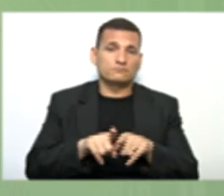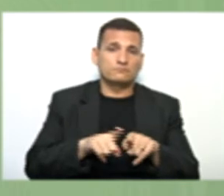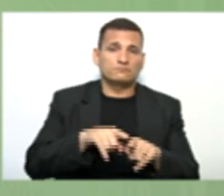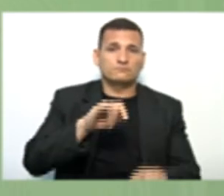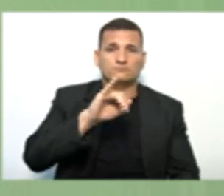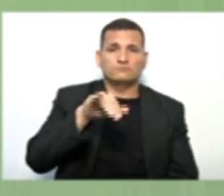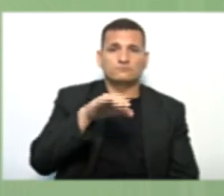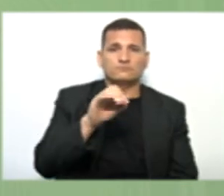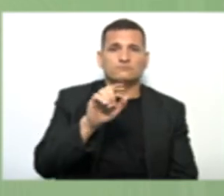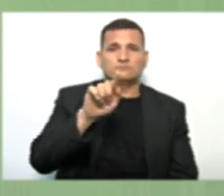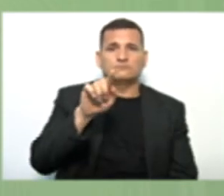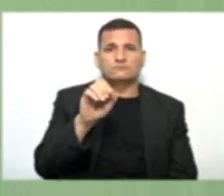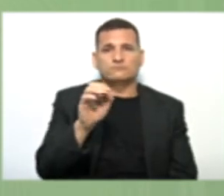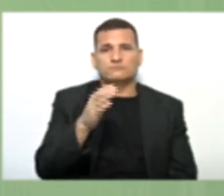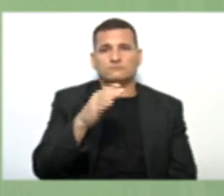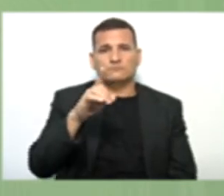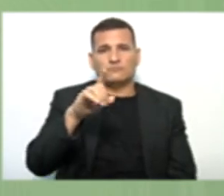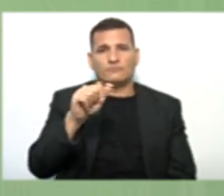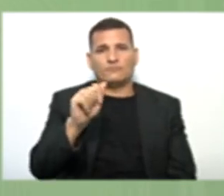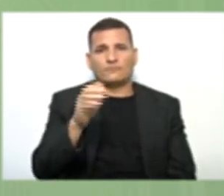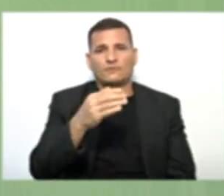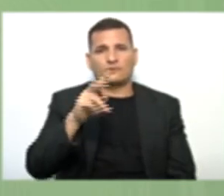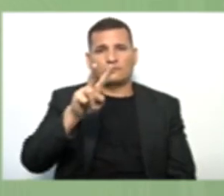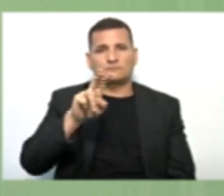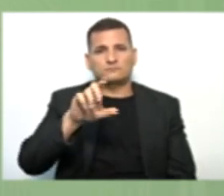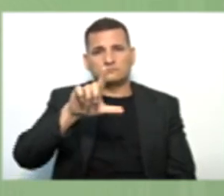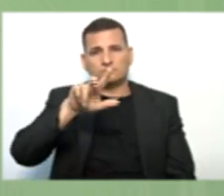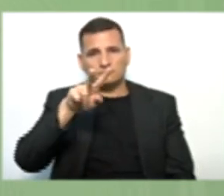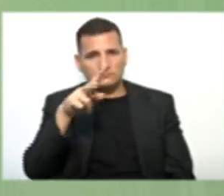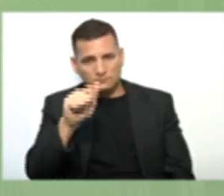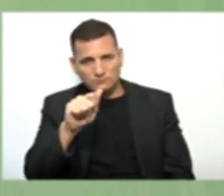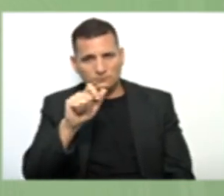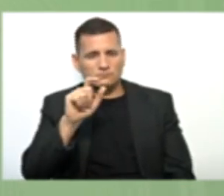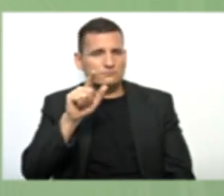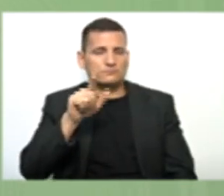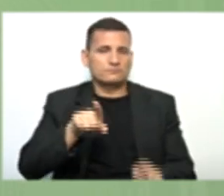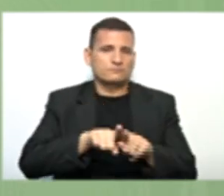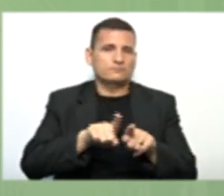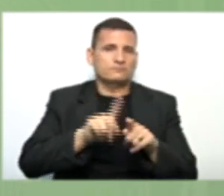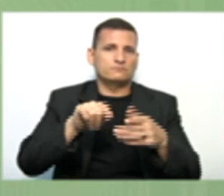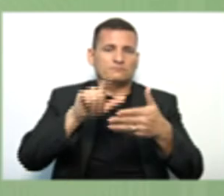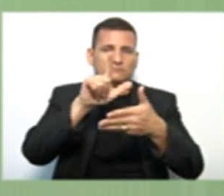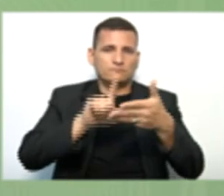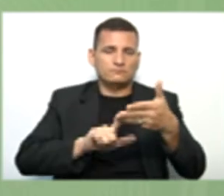falando de índice de listas, tá, gente? De listas também. Lista com várias